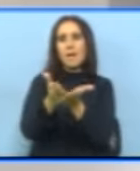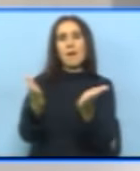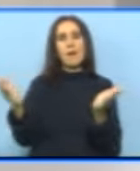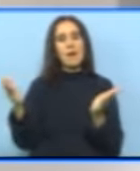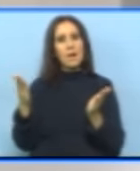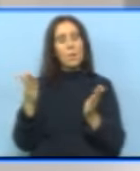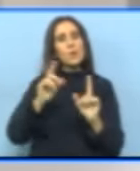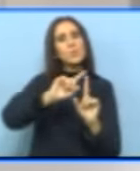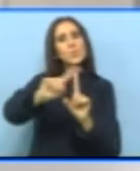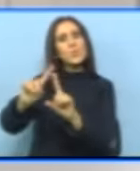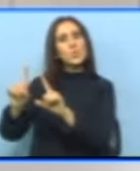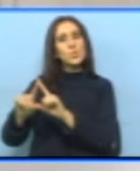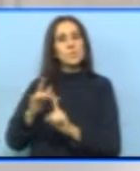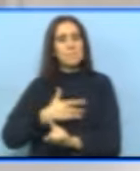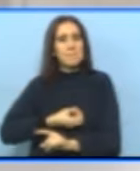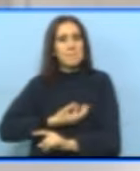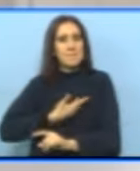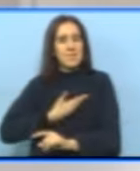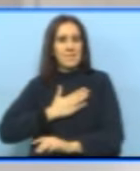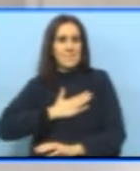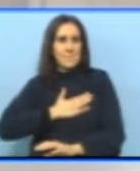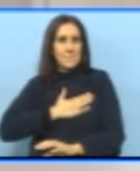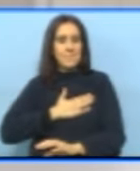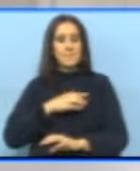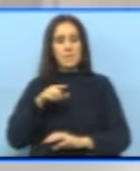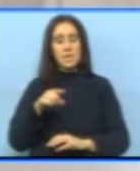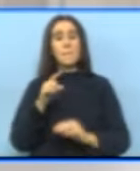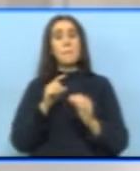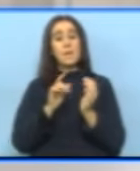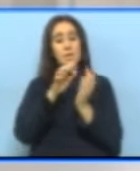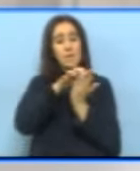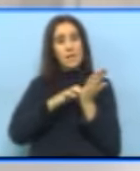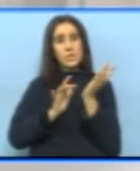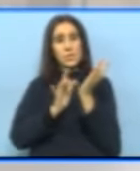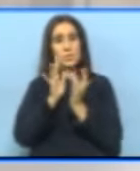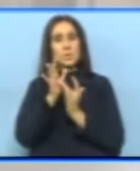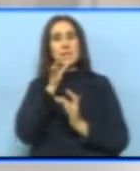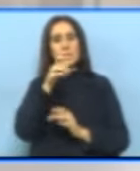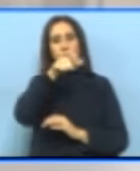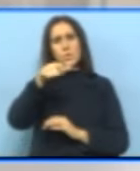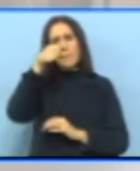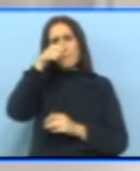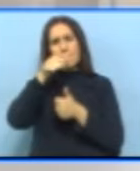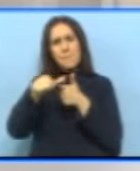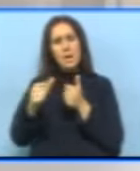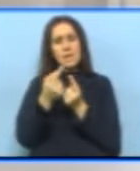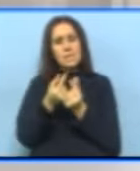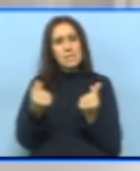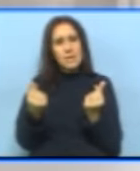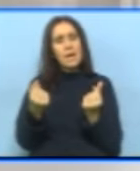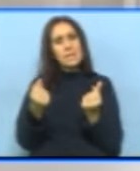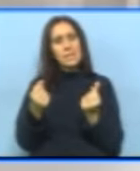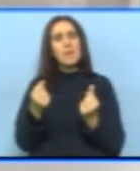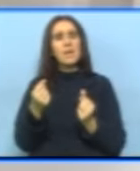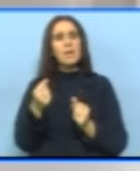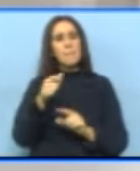universalidade. Aqui no Evangelho, quando Jesus diz rezai pelos vossos inimigos, eles concretizam isso naquela paixão de